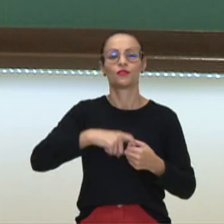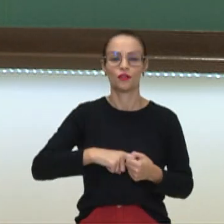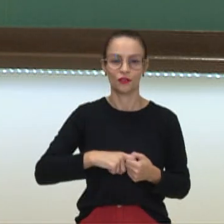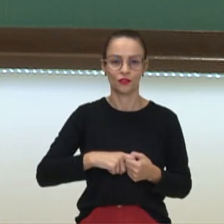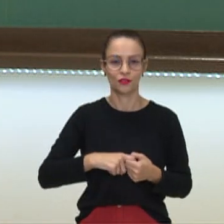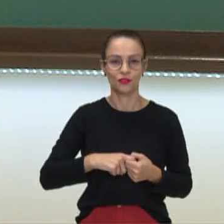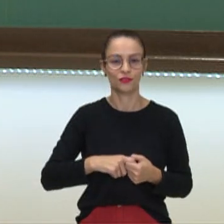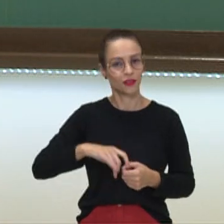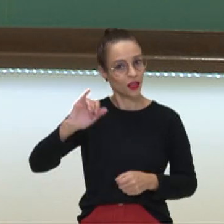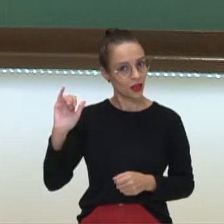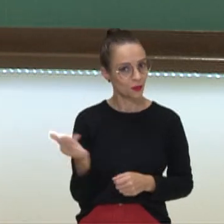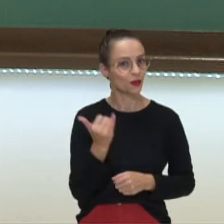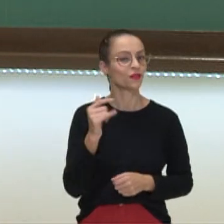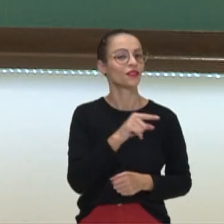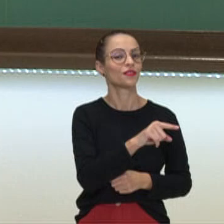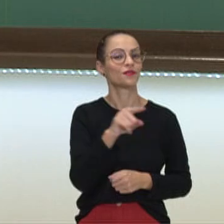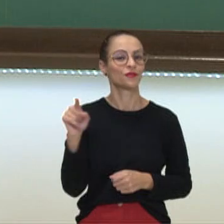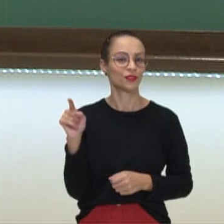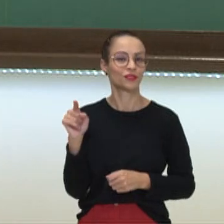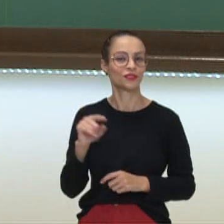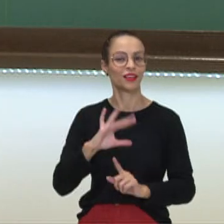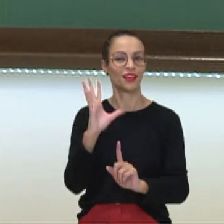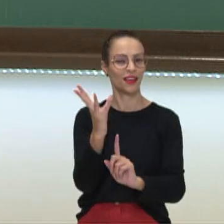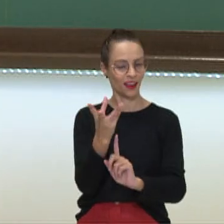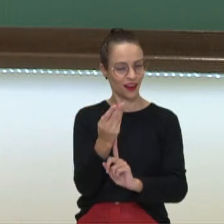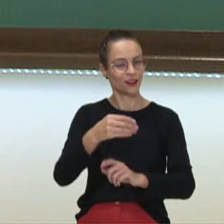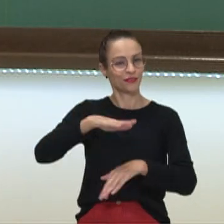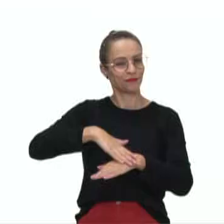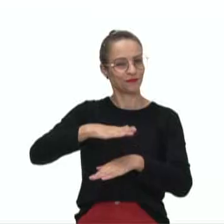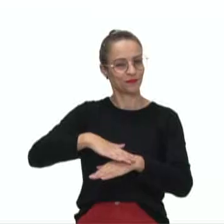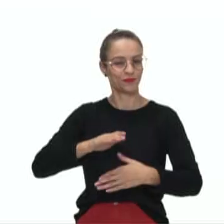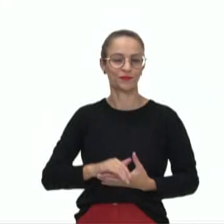e aproveite, porque agora é arte em ação.